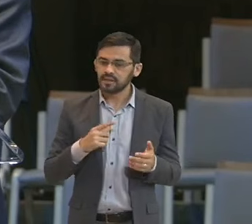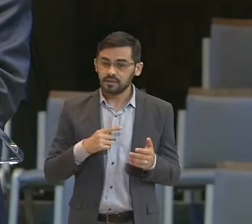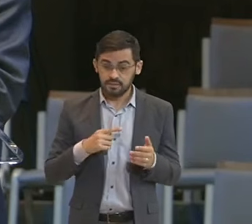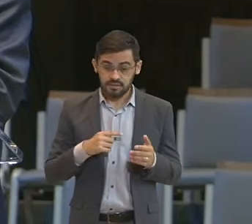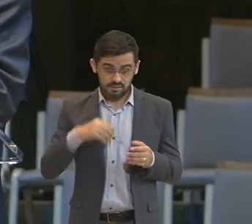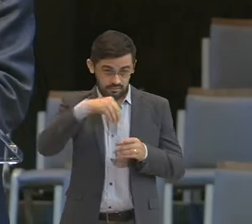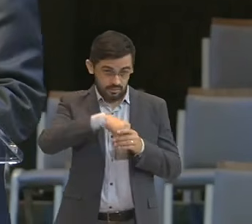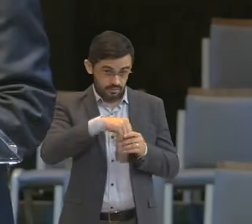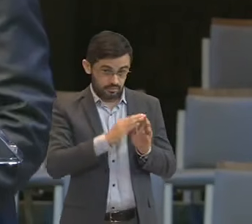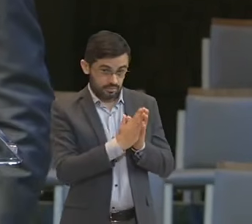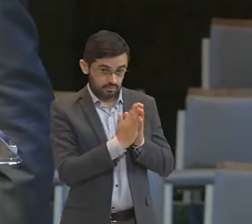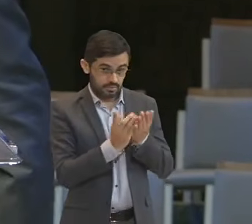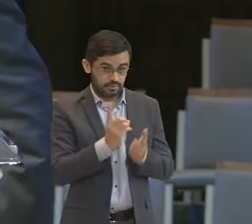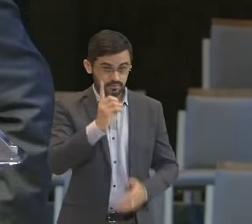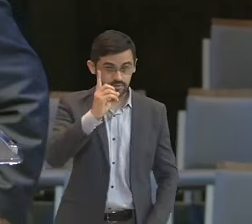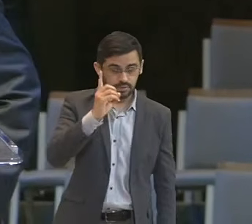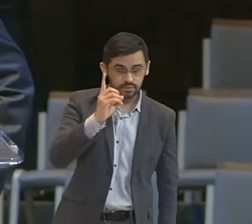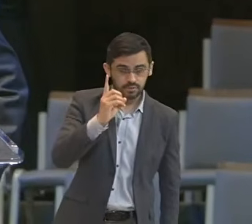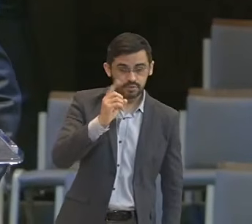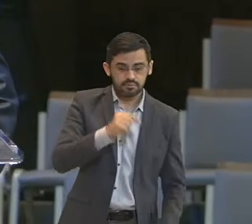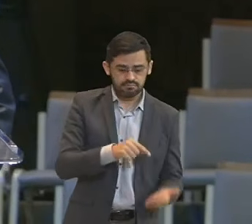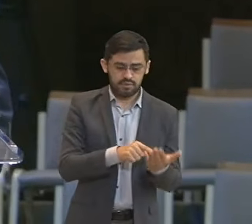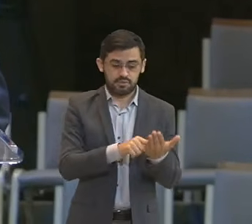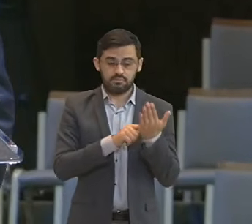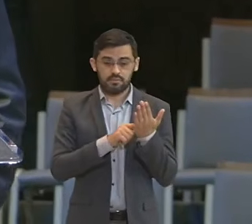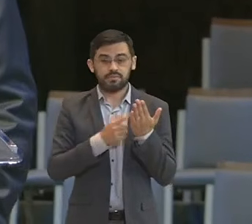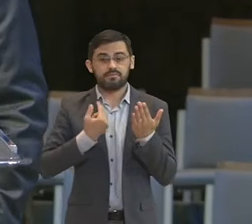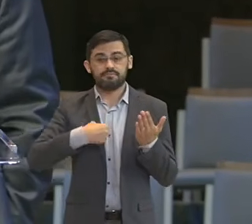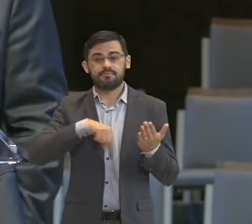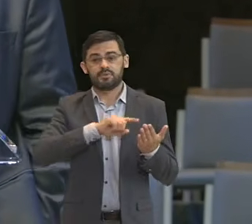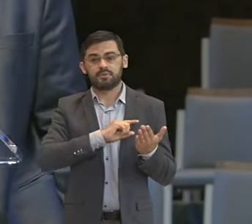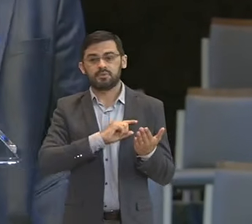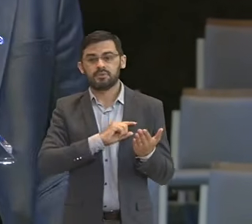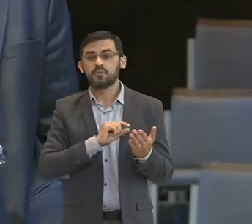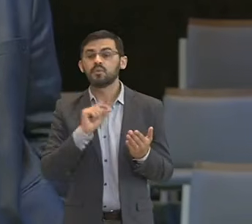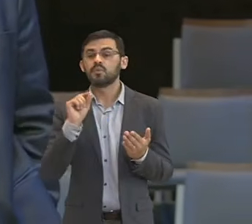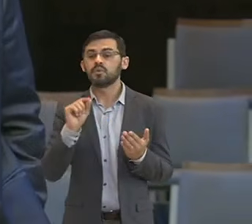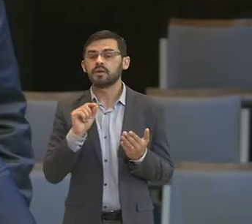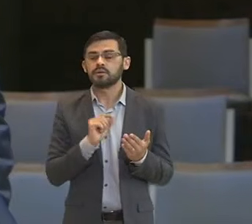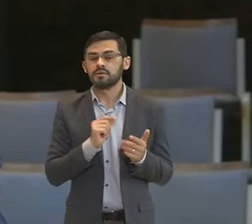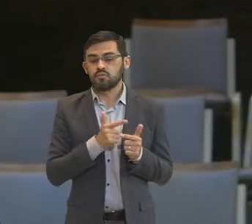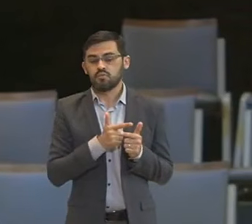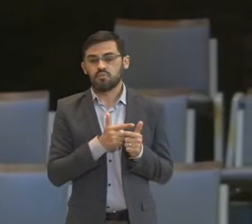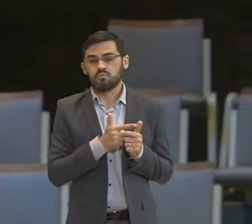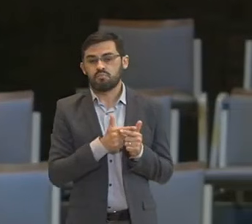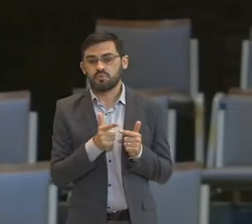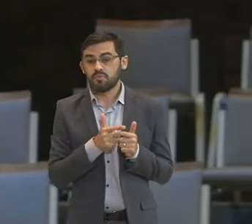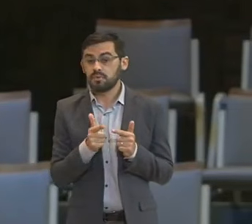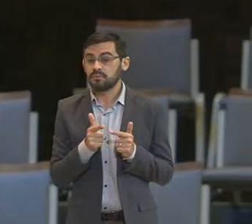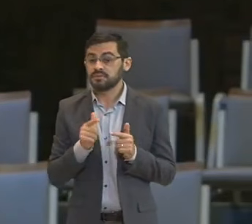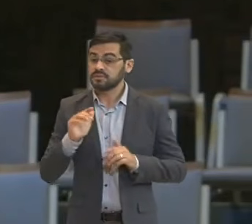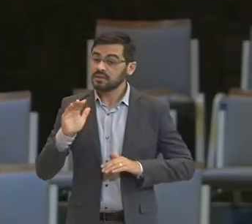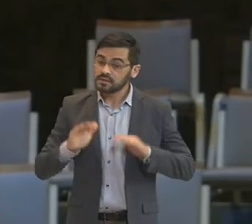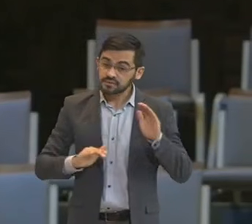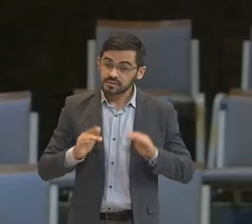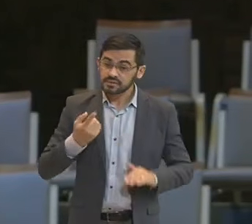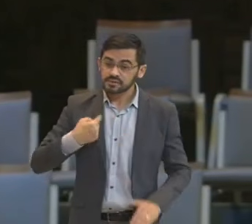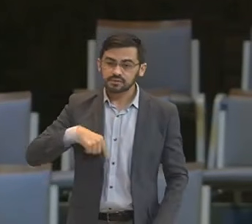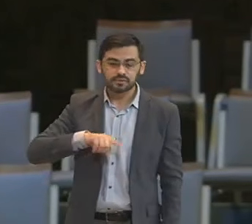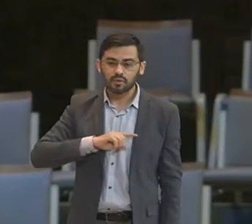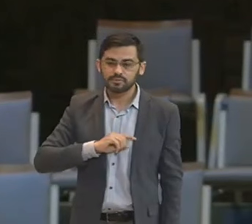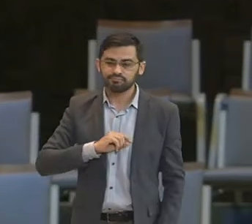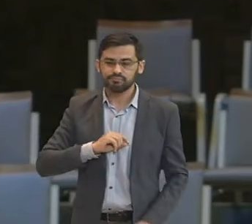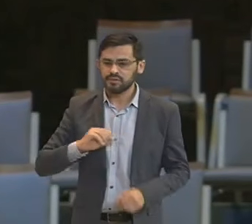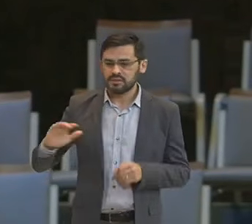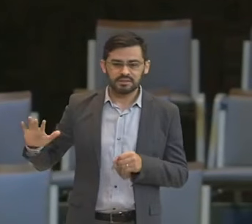na palavra de Deus que mostra para a gente o problema da gente às vezes não está